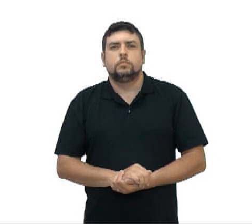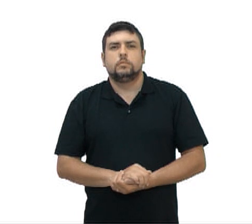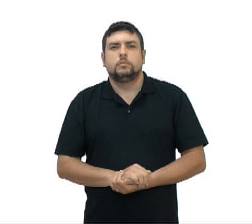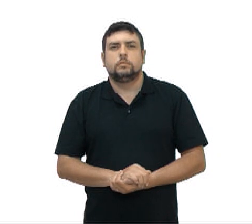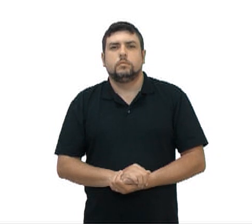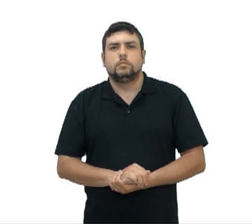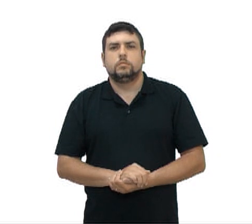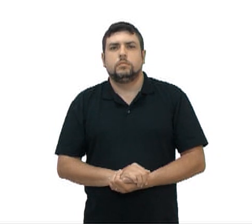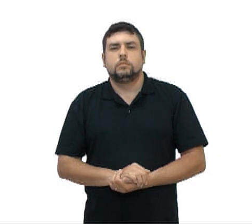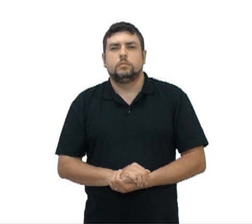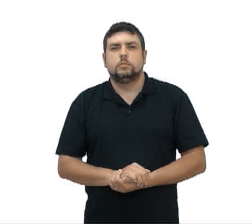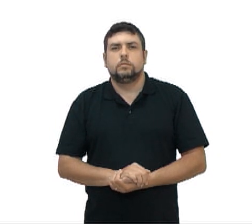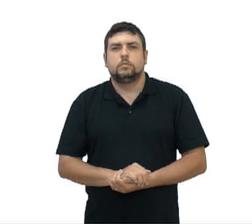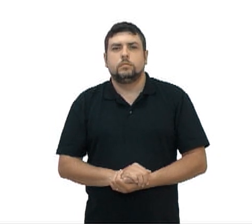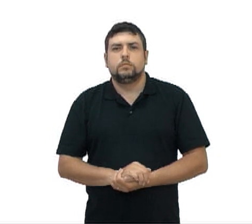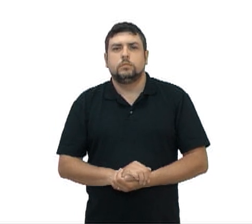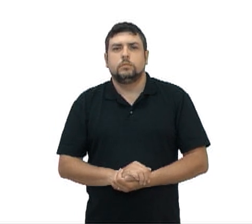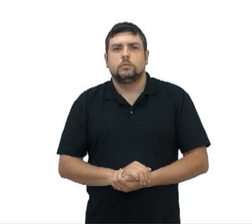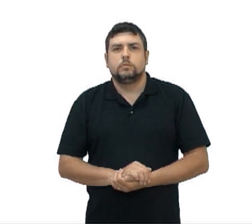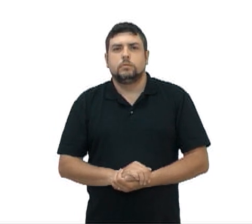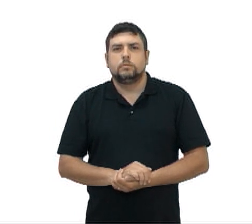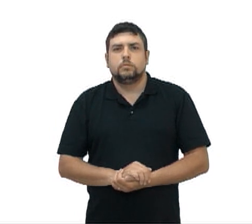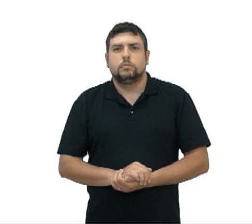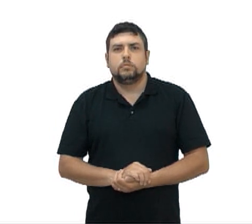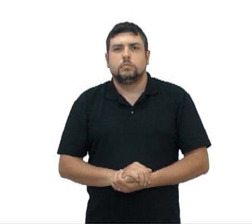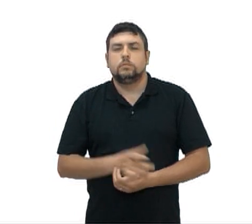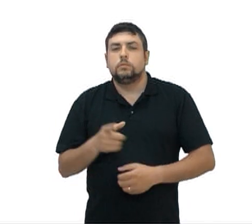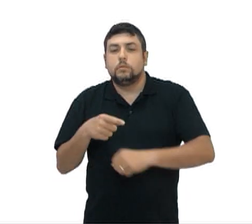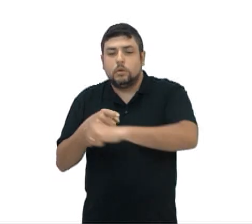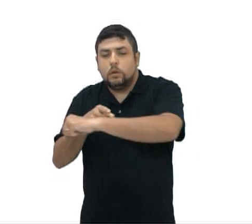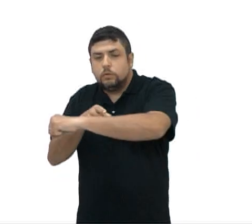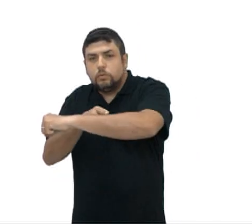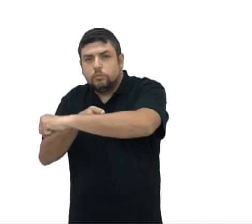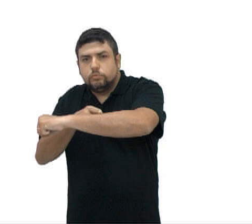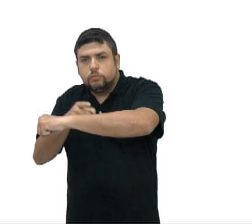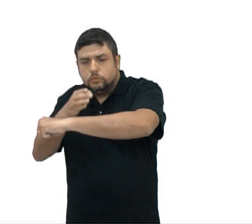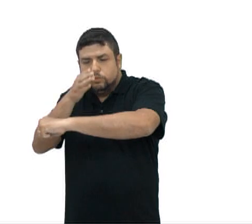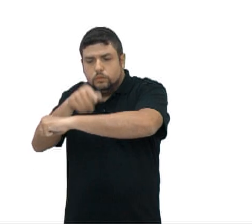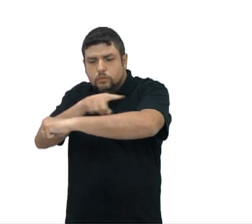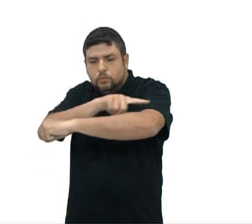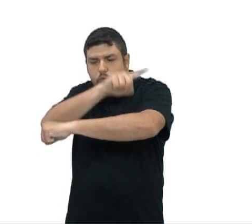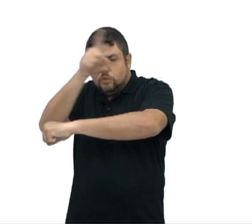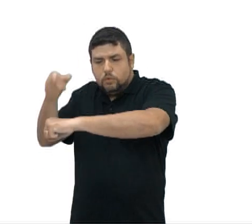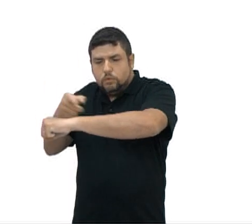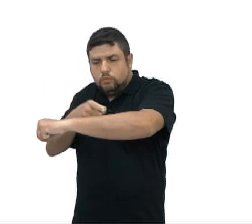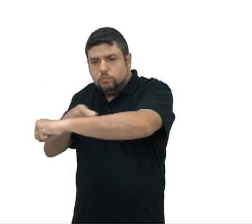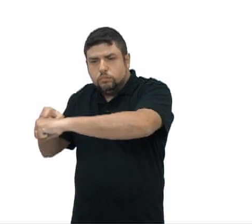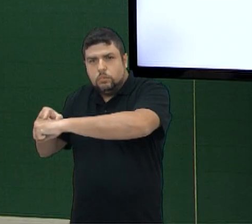está para 21. Tá? Assim como